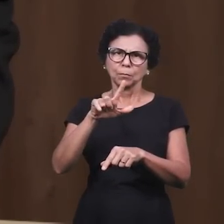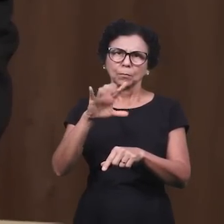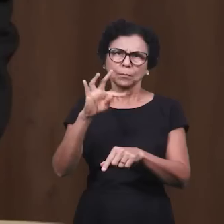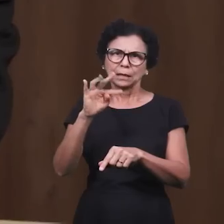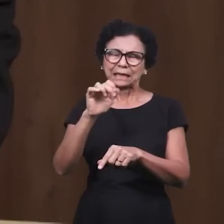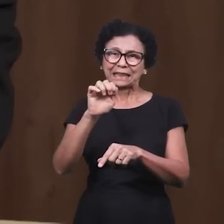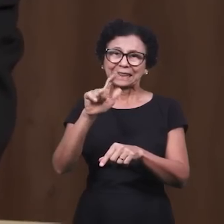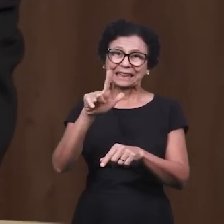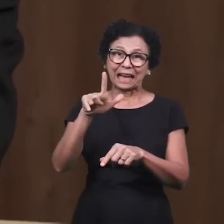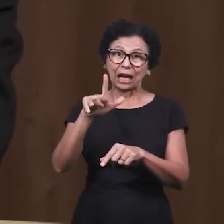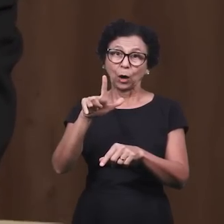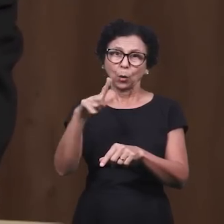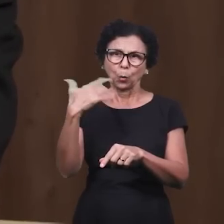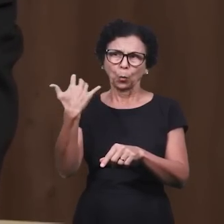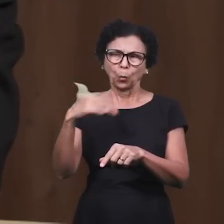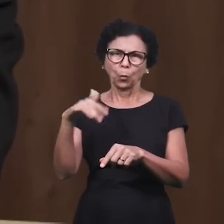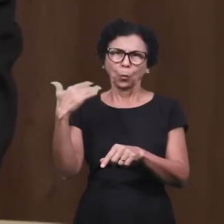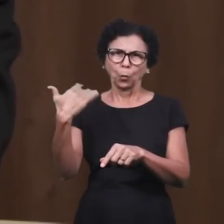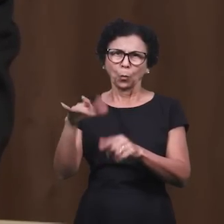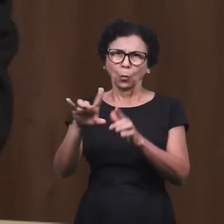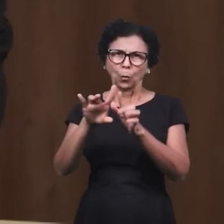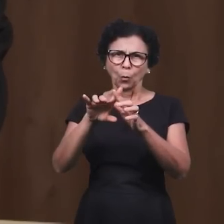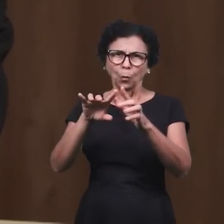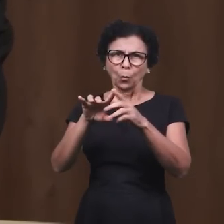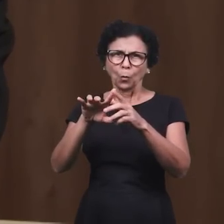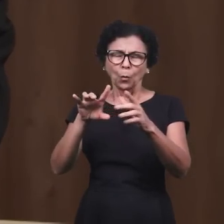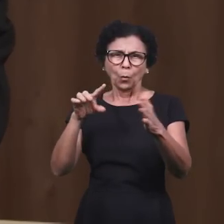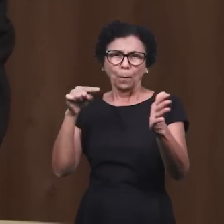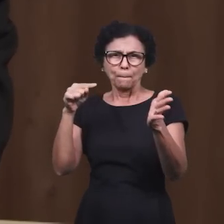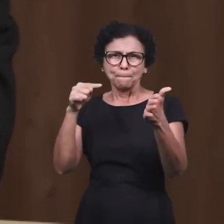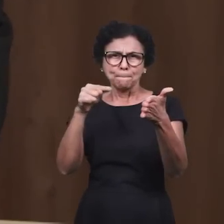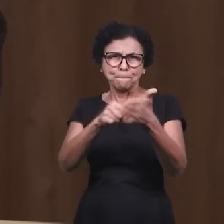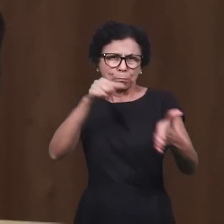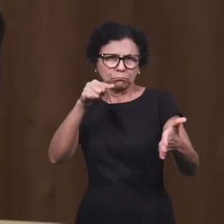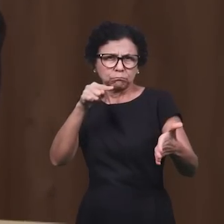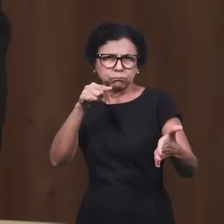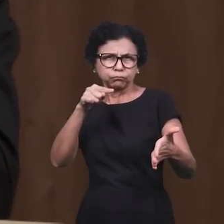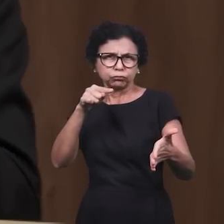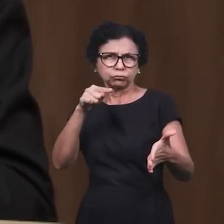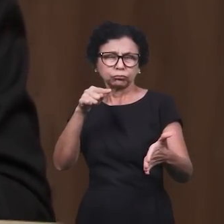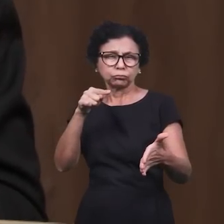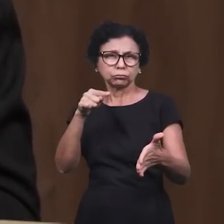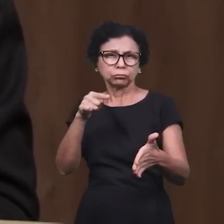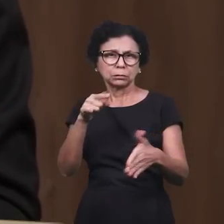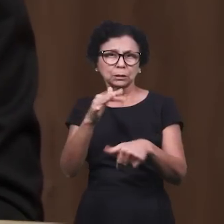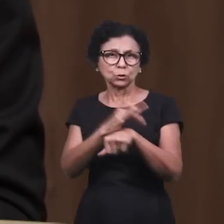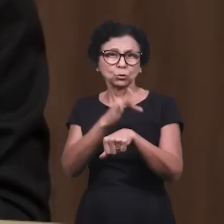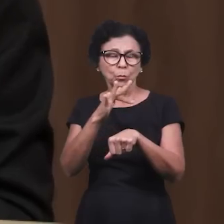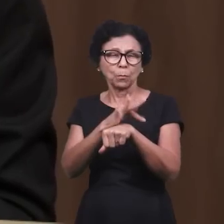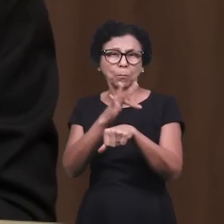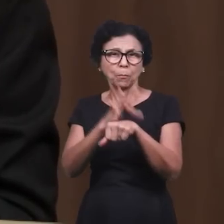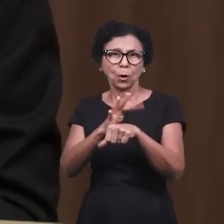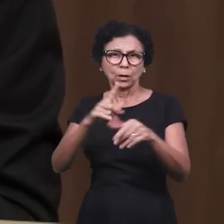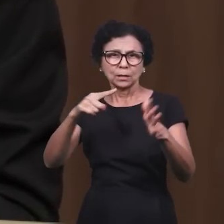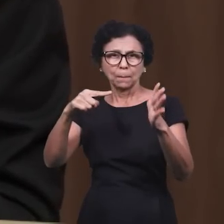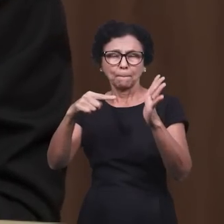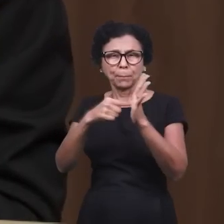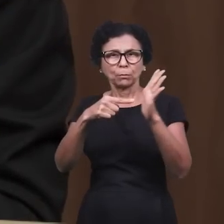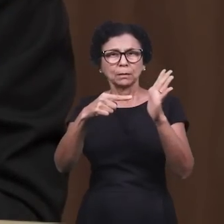ele penetra no alvo, Exatamente. e ele suporta impacto. A questão da ponta ser de